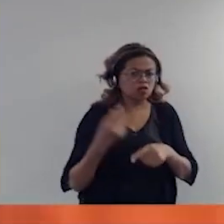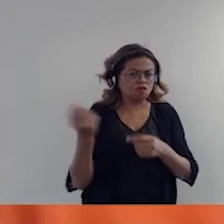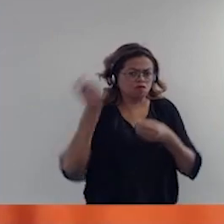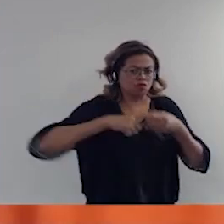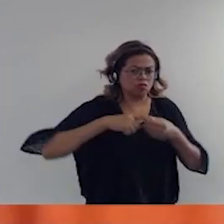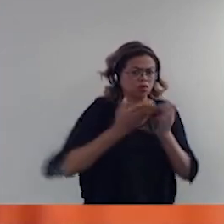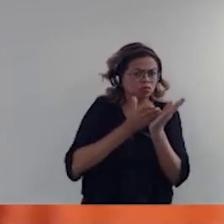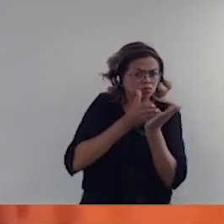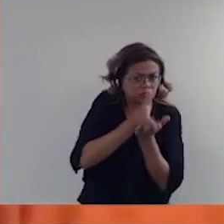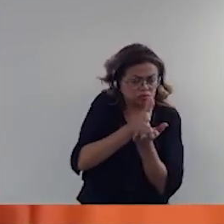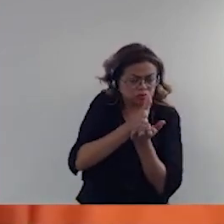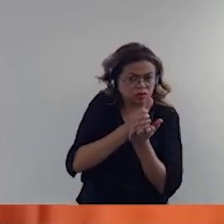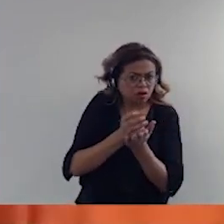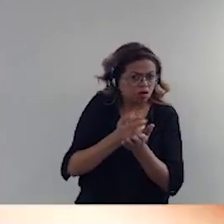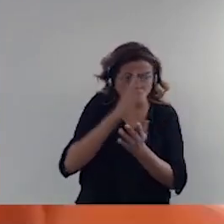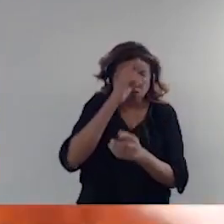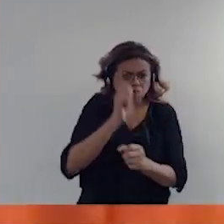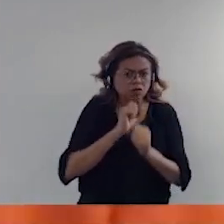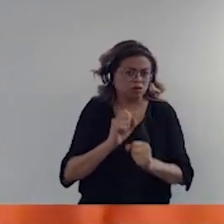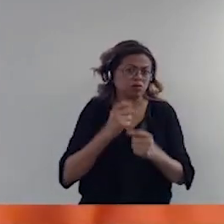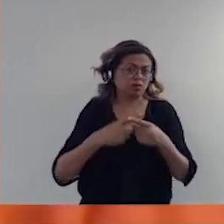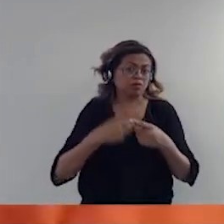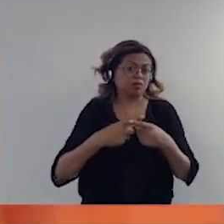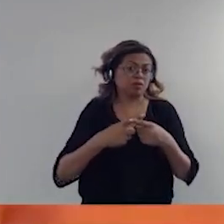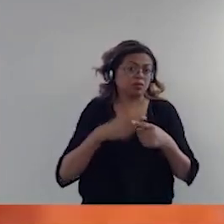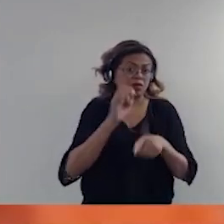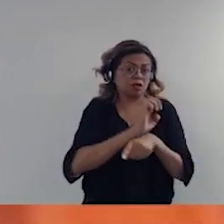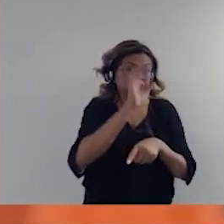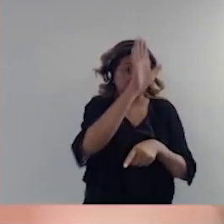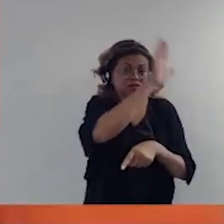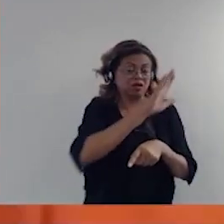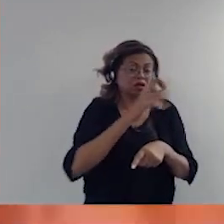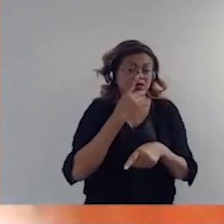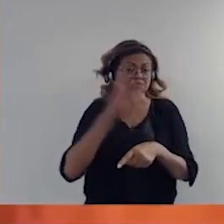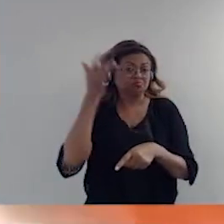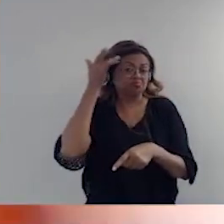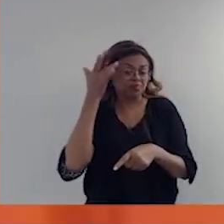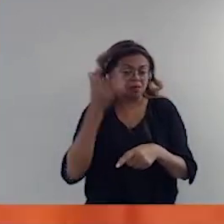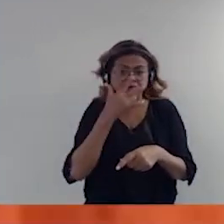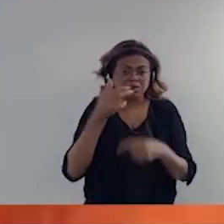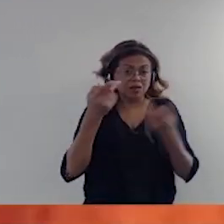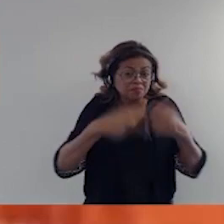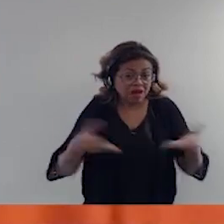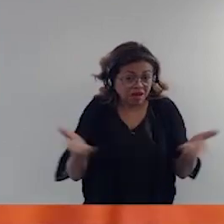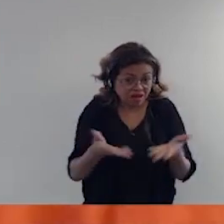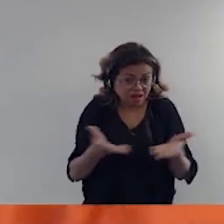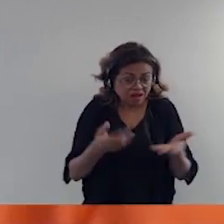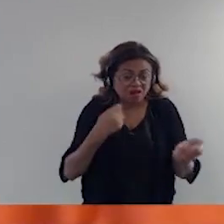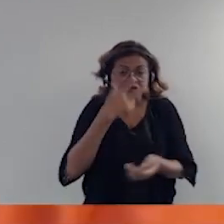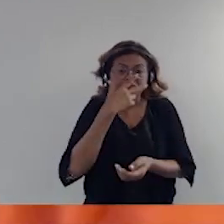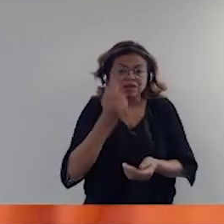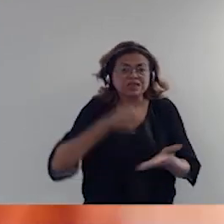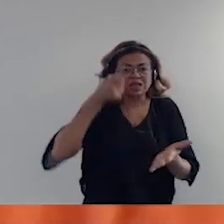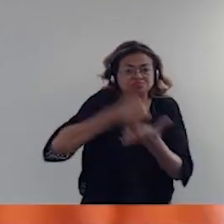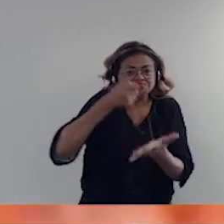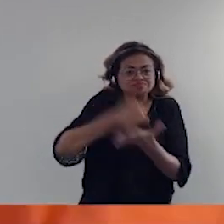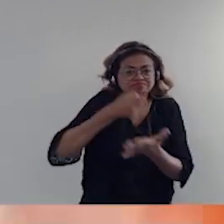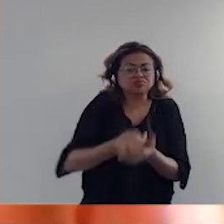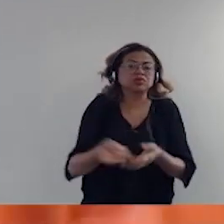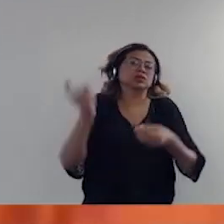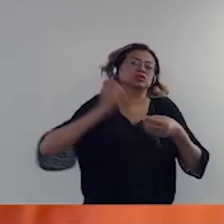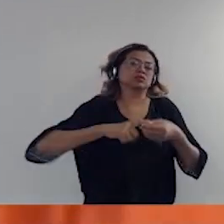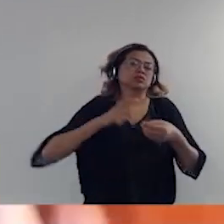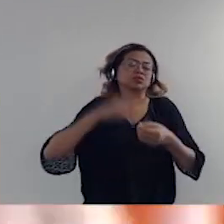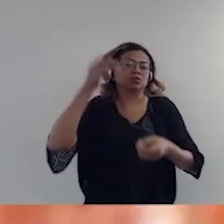para mim, ele nunca saiu da moda, pessoalmente, mas agora, obrigatoriamente, ele volta à moda, porque essa é a